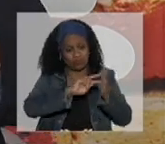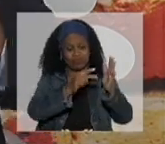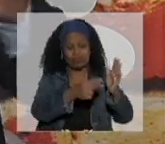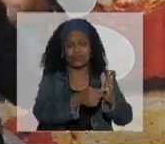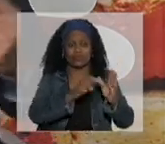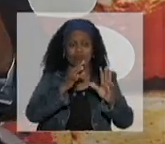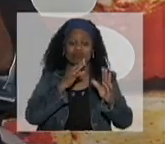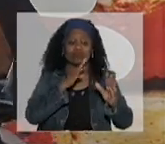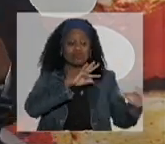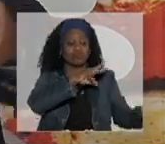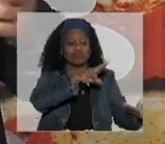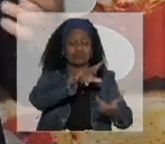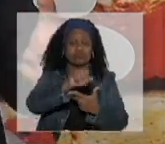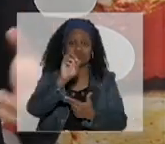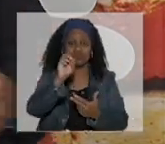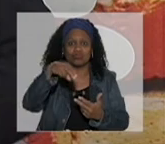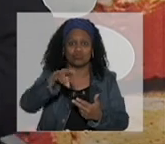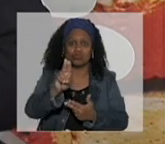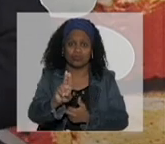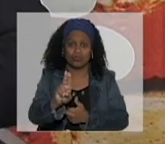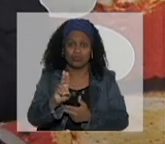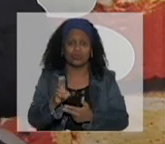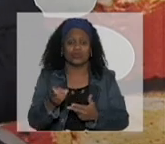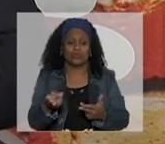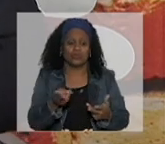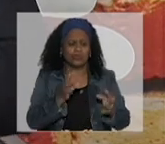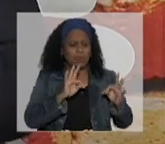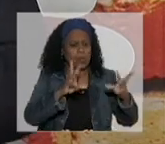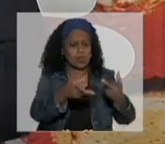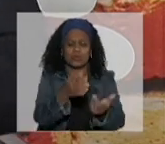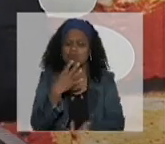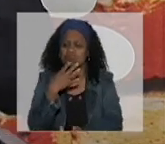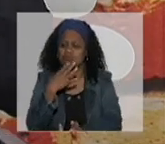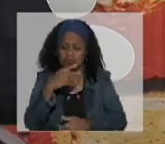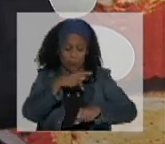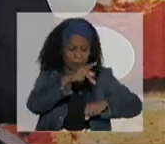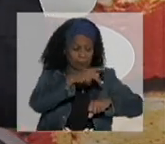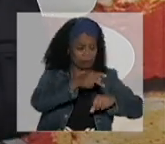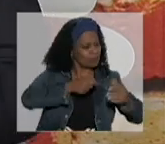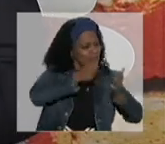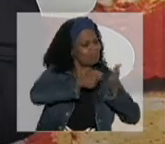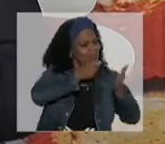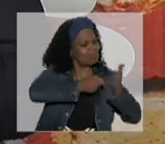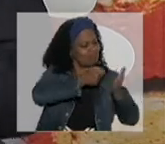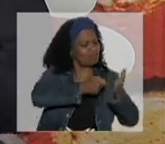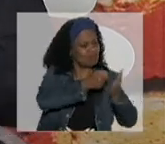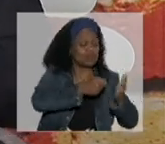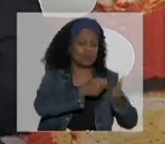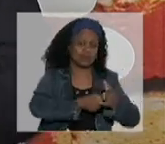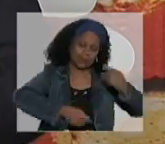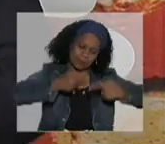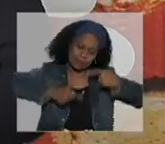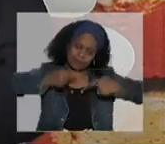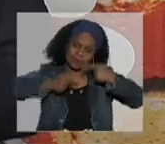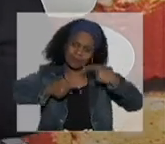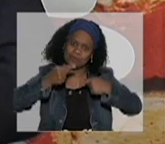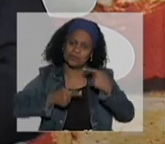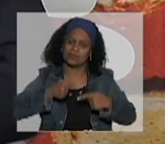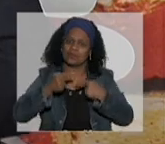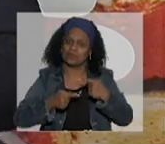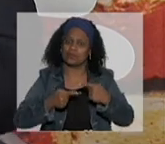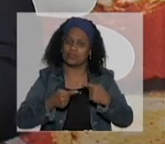sermos reconhecidos no mundo, né, pela ONU, pelo órgão específico que é a FAO, como um país que lutou, através de políticas